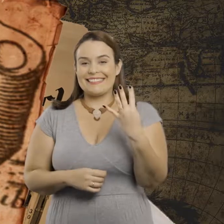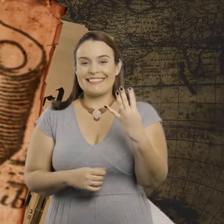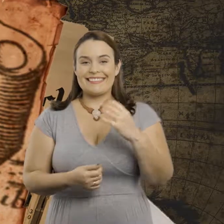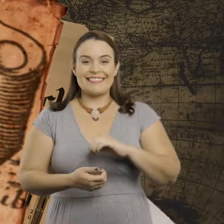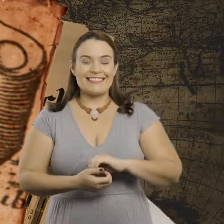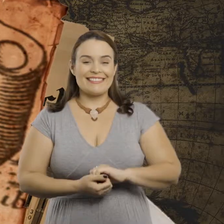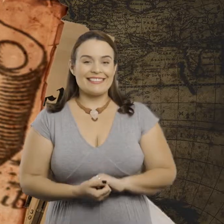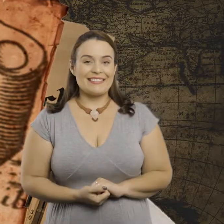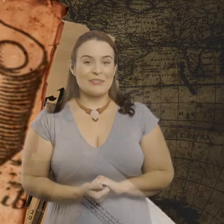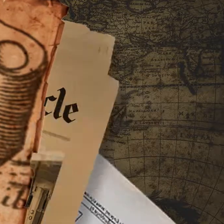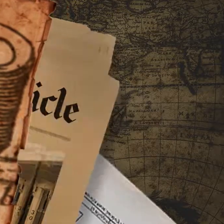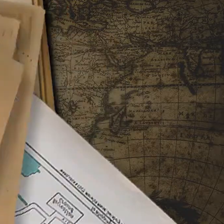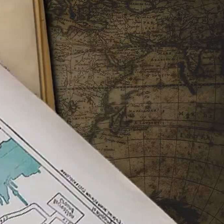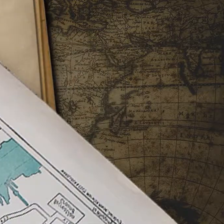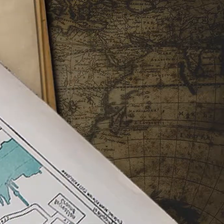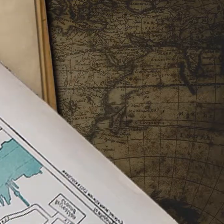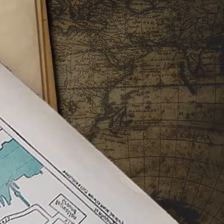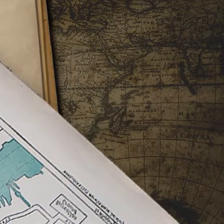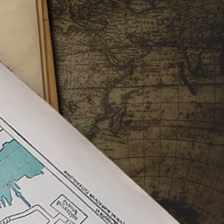Capítulo 4.